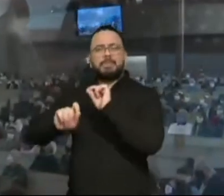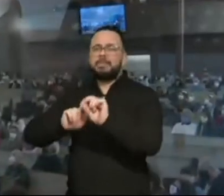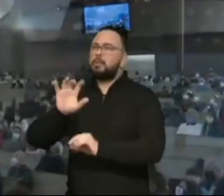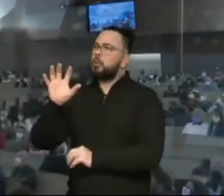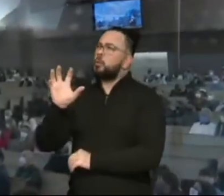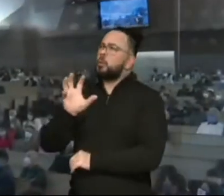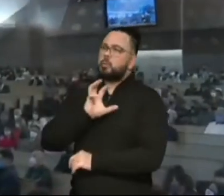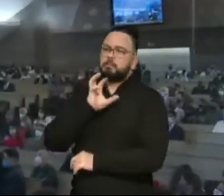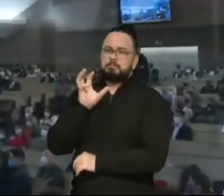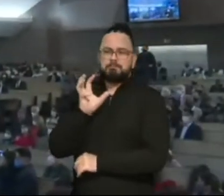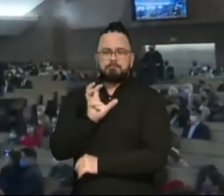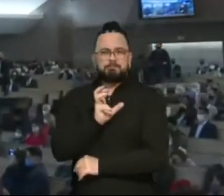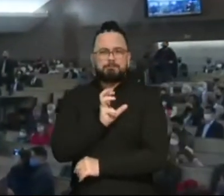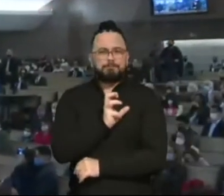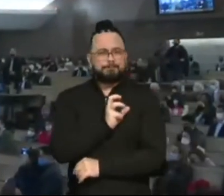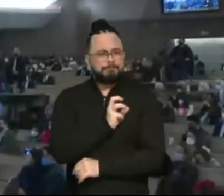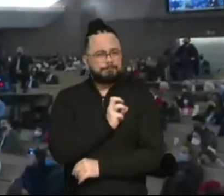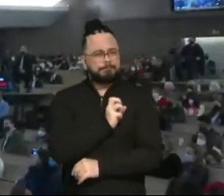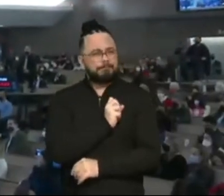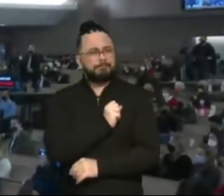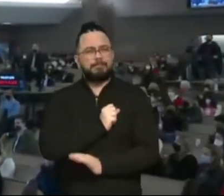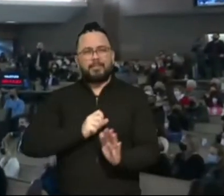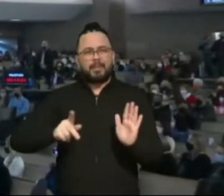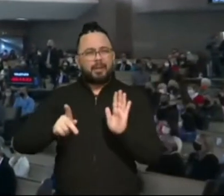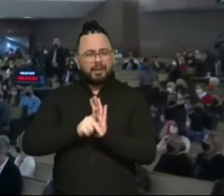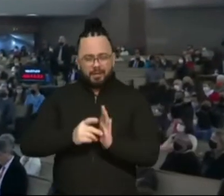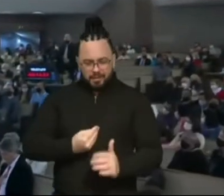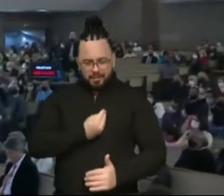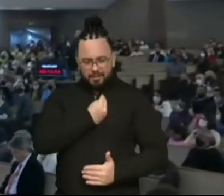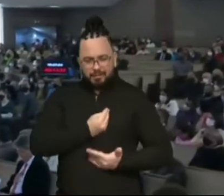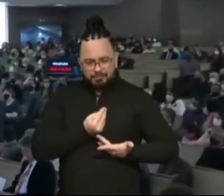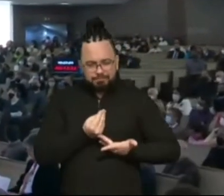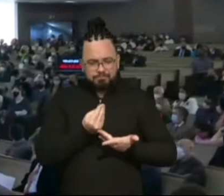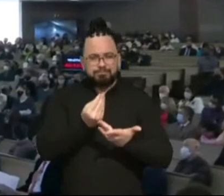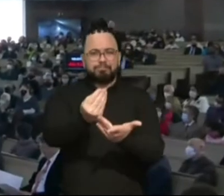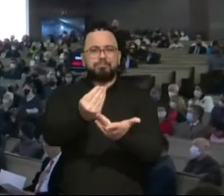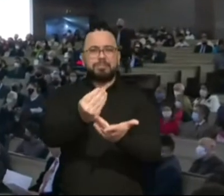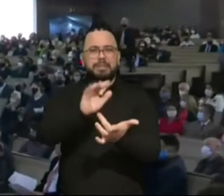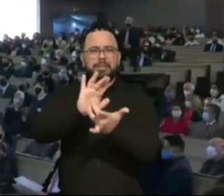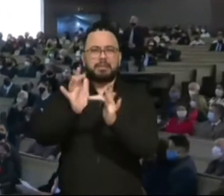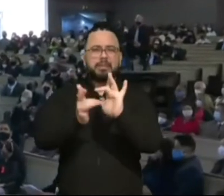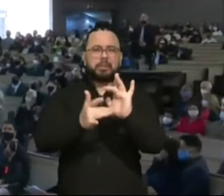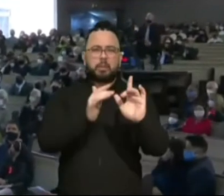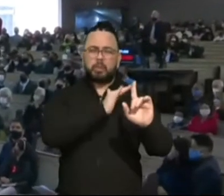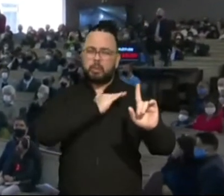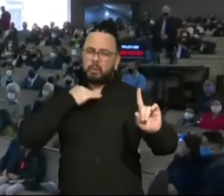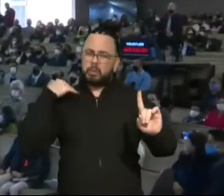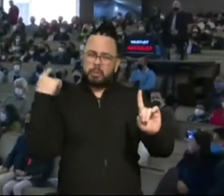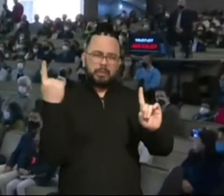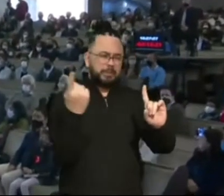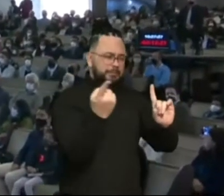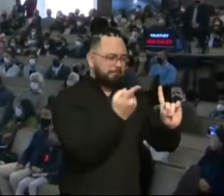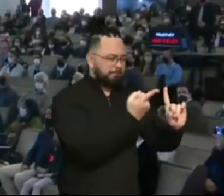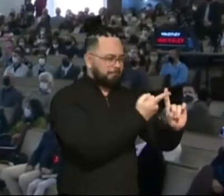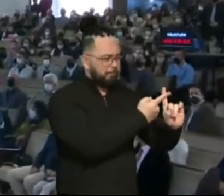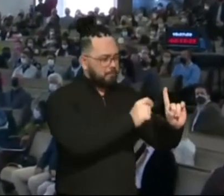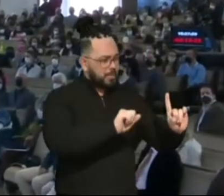esse que a própria vida deu, deixando a sua